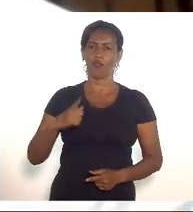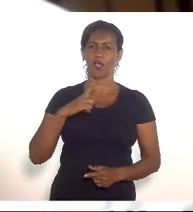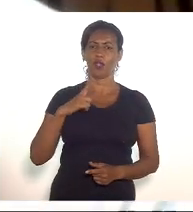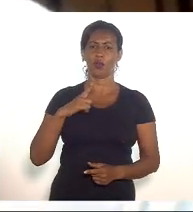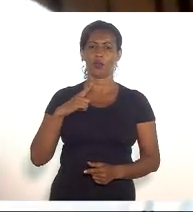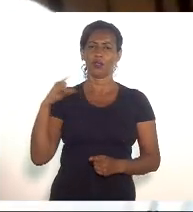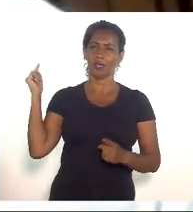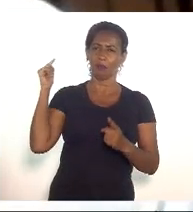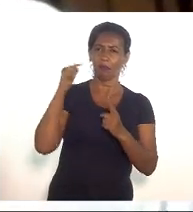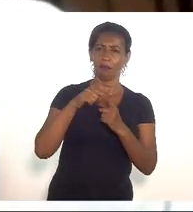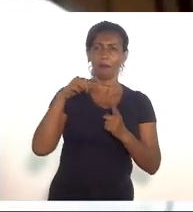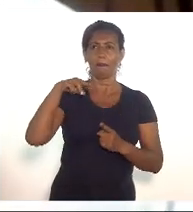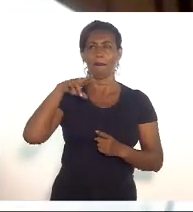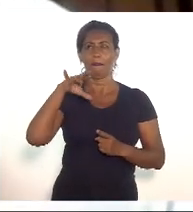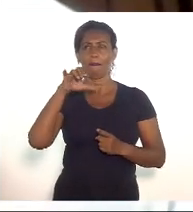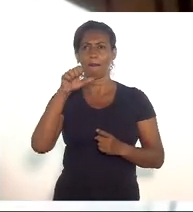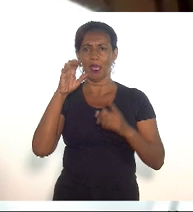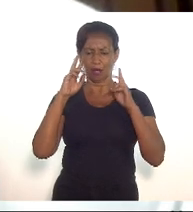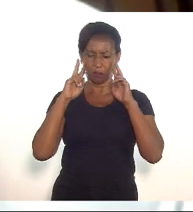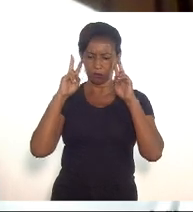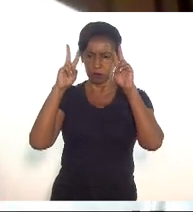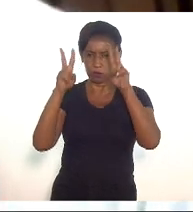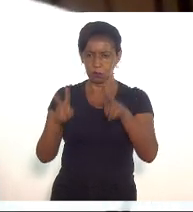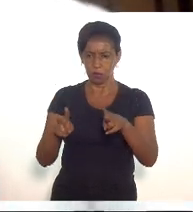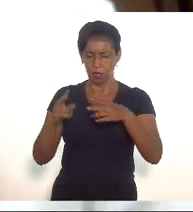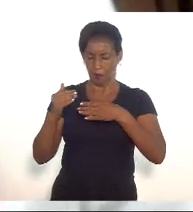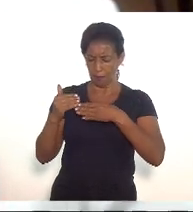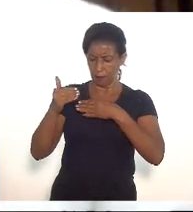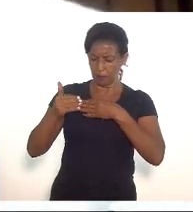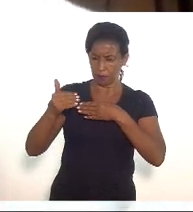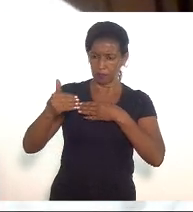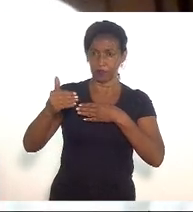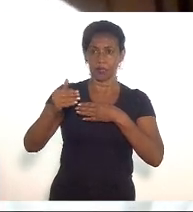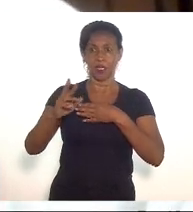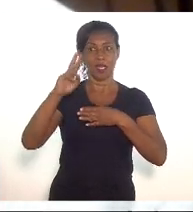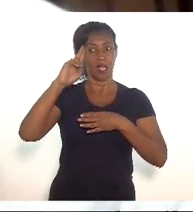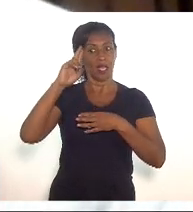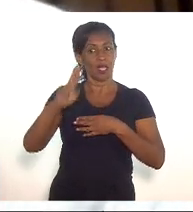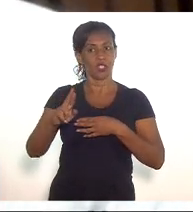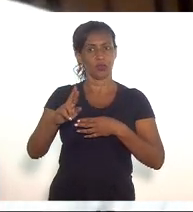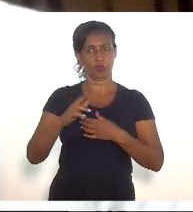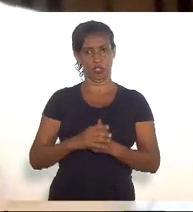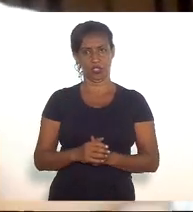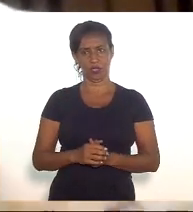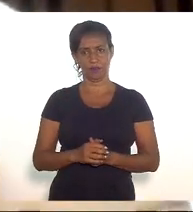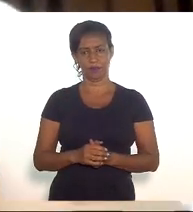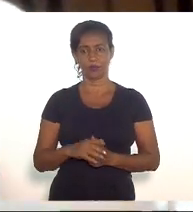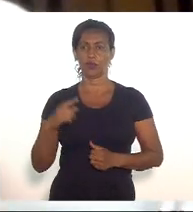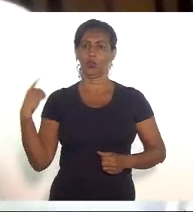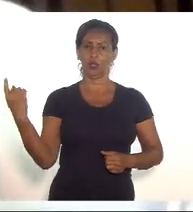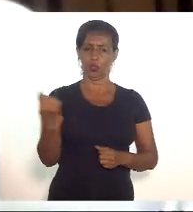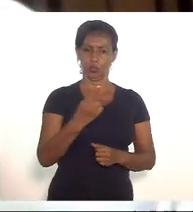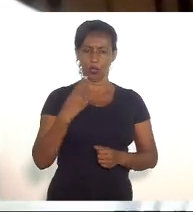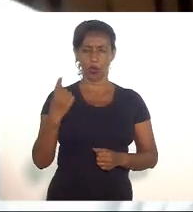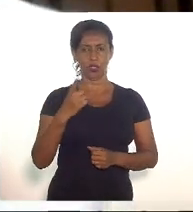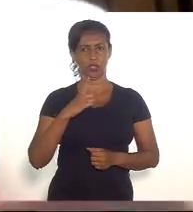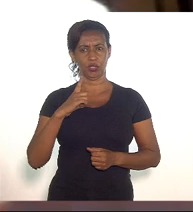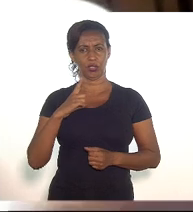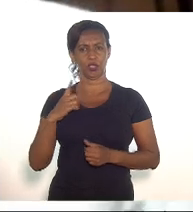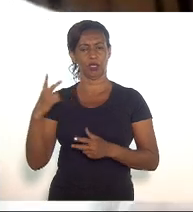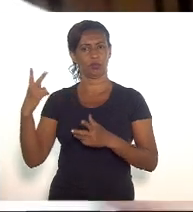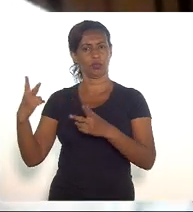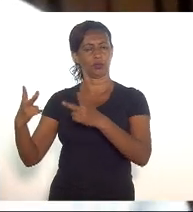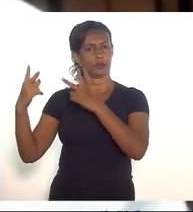propõe olhar a curto, médio e a longo prazo resultados. Nós recebemos como herança,